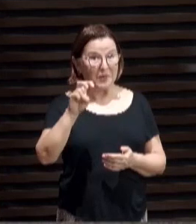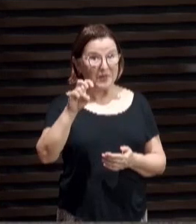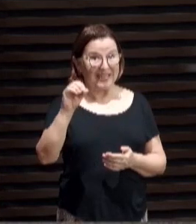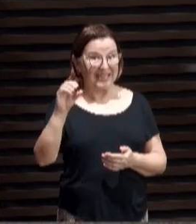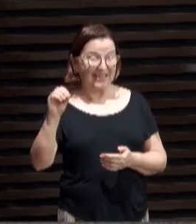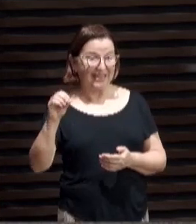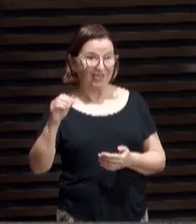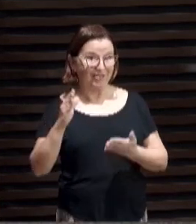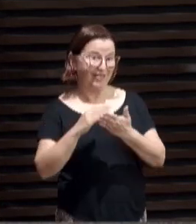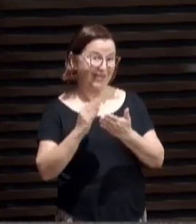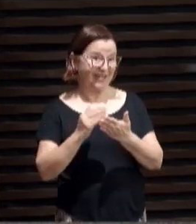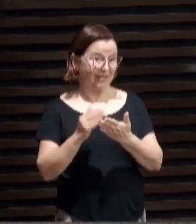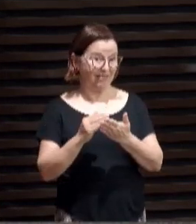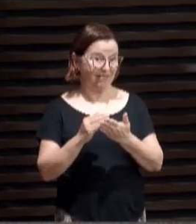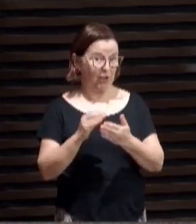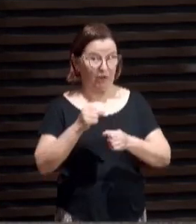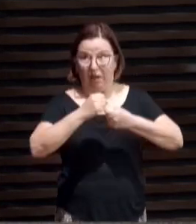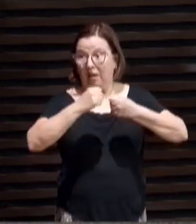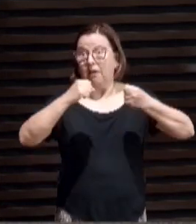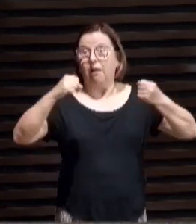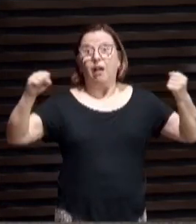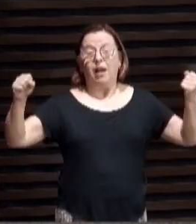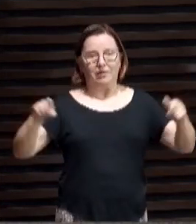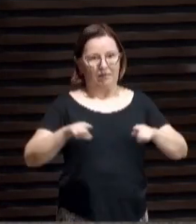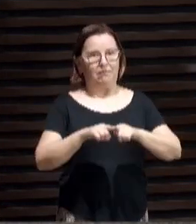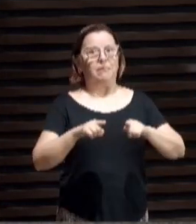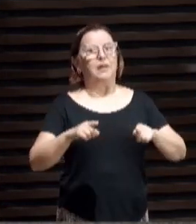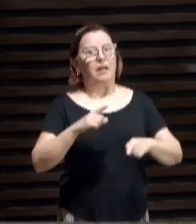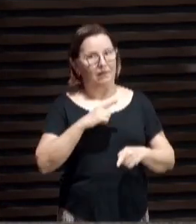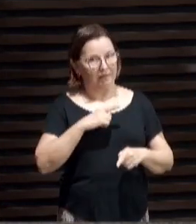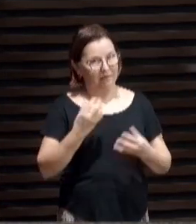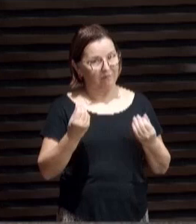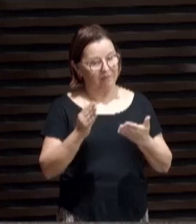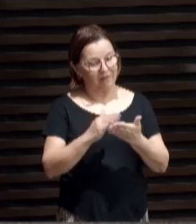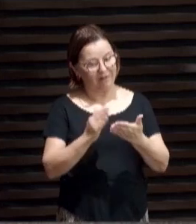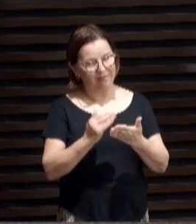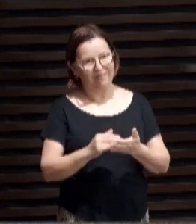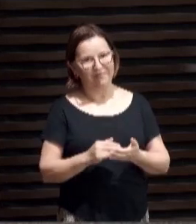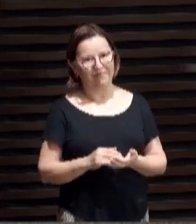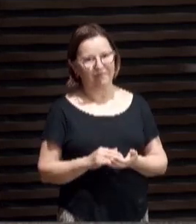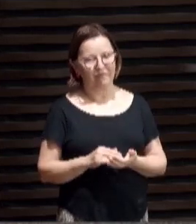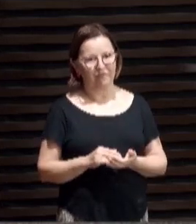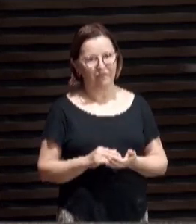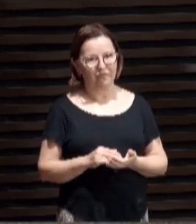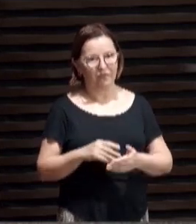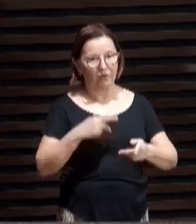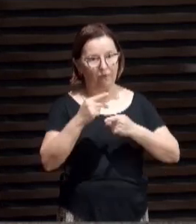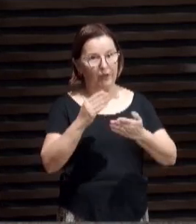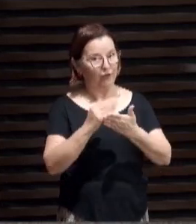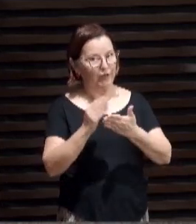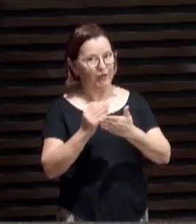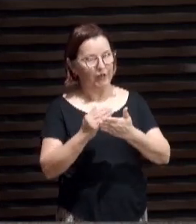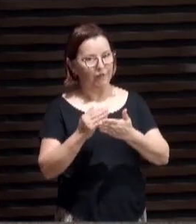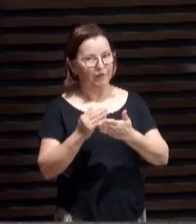Não é uma grande biblioteca, mas ela é robusta. Tem livro que eu começo a ler, eu estou falando de livro evangélico.